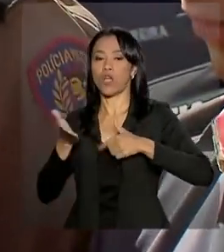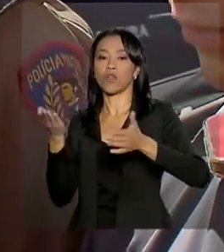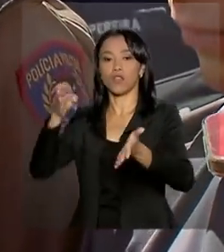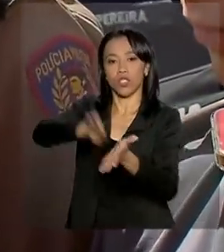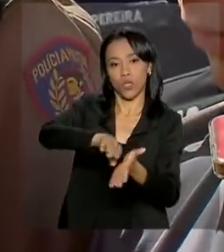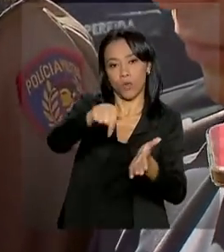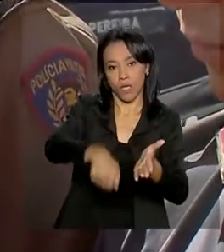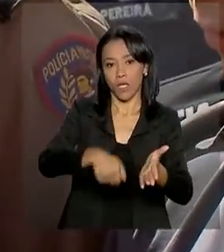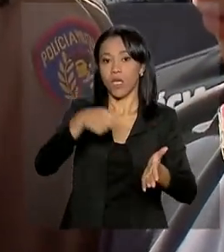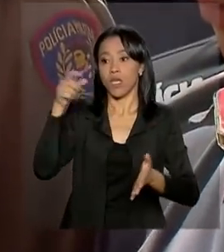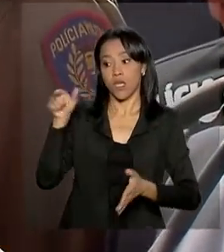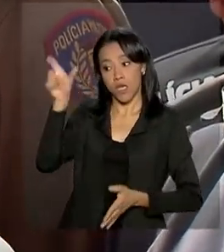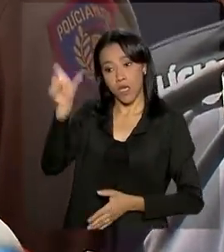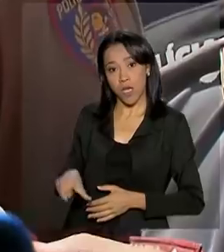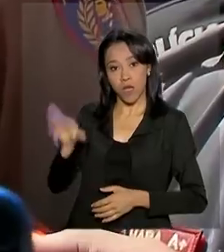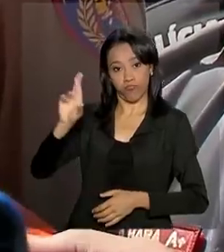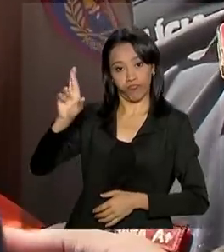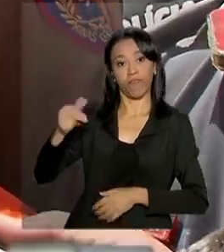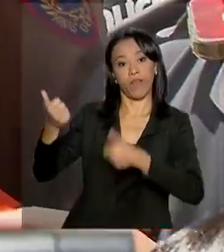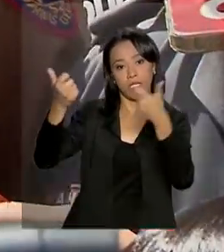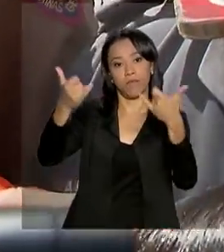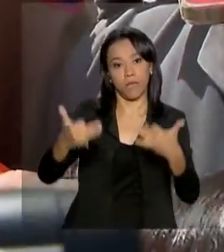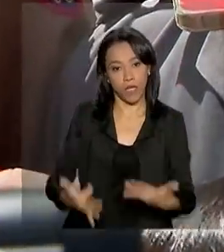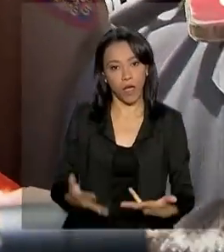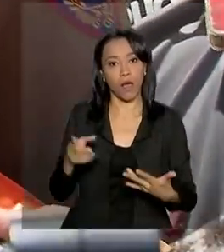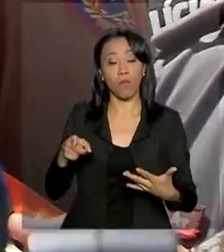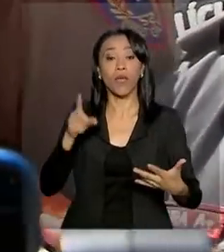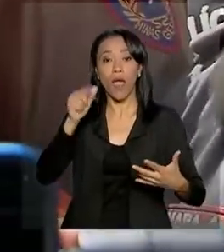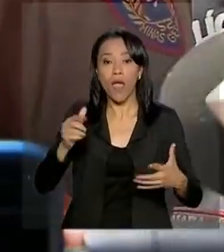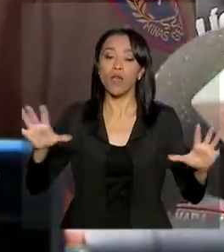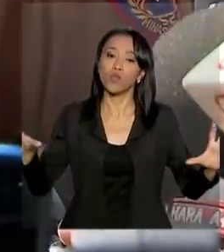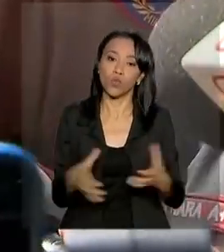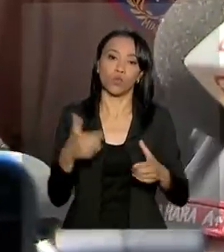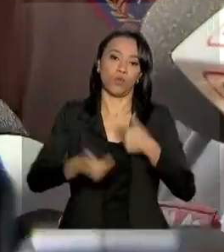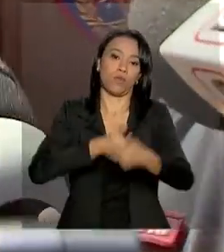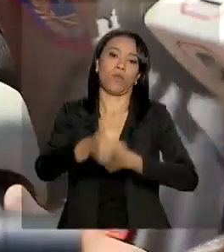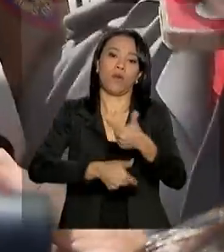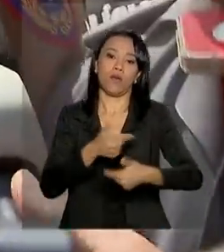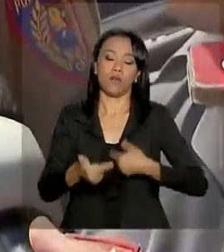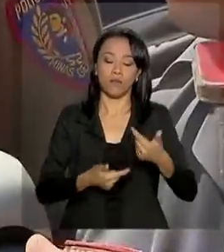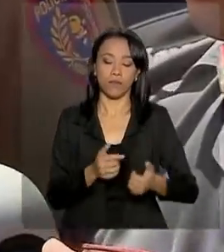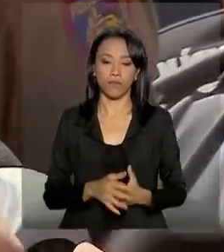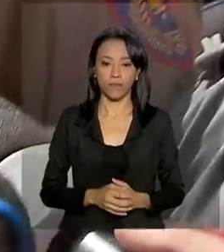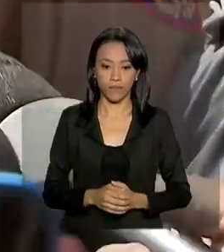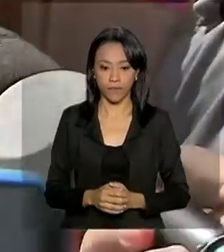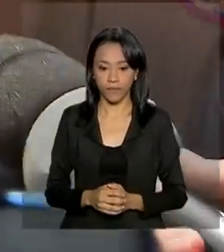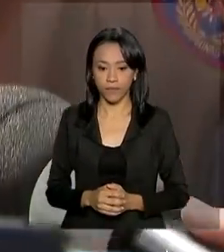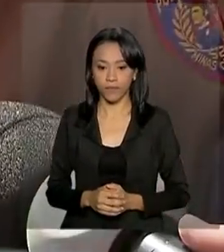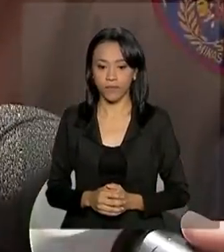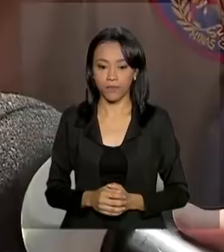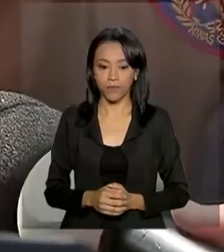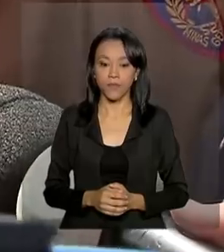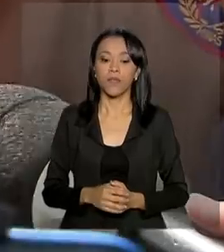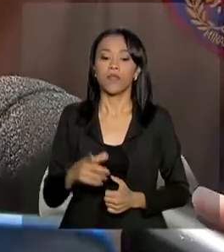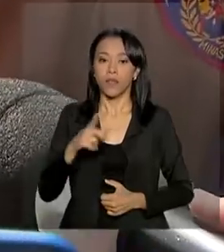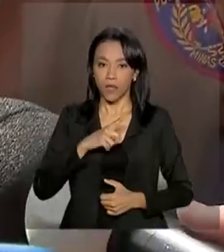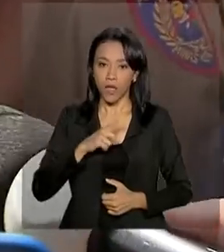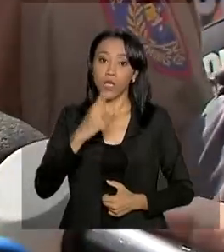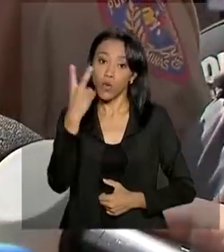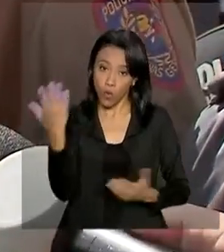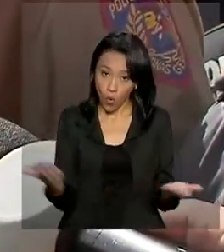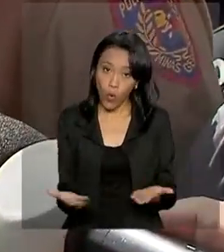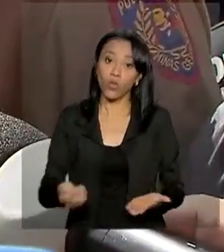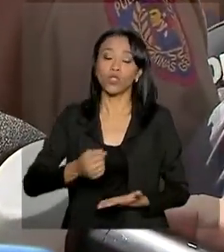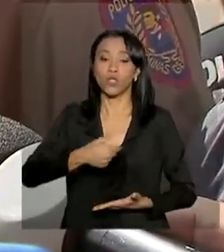ser essa operação, por se tratar de uma operação conjunta com o bombeiro militar. A unificação ainda hoje? Sim, a unificação ainda.